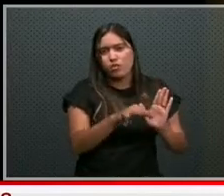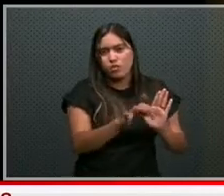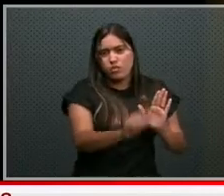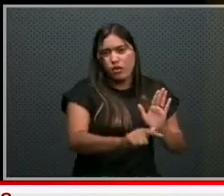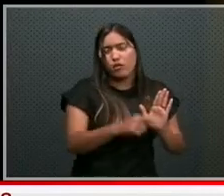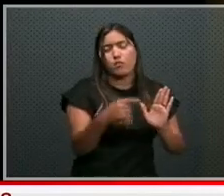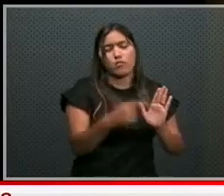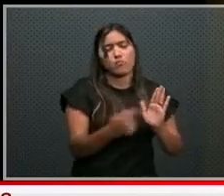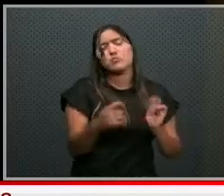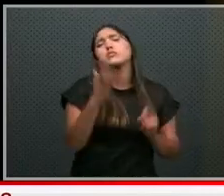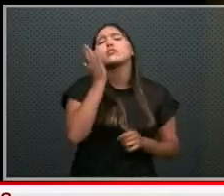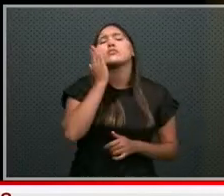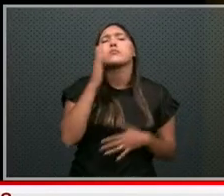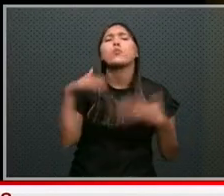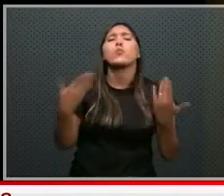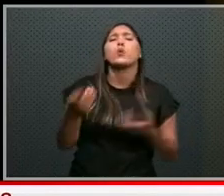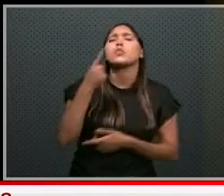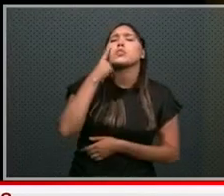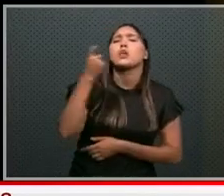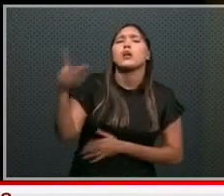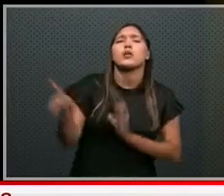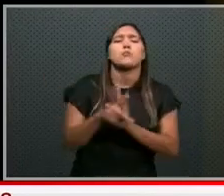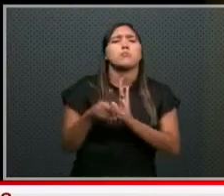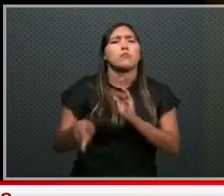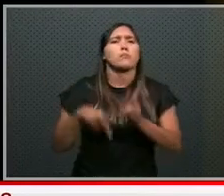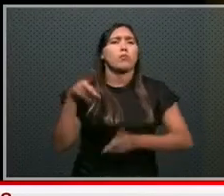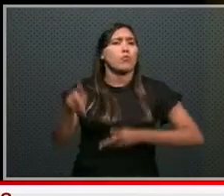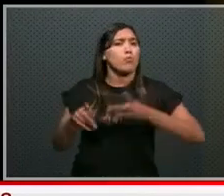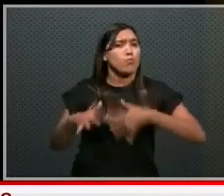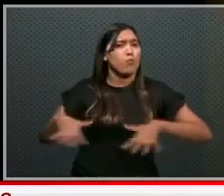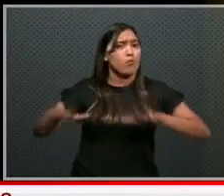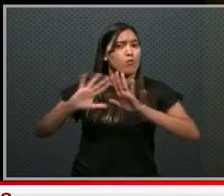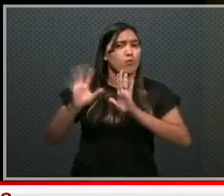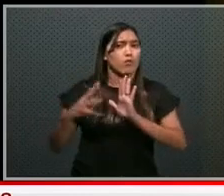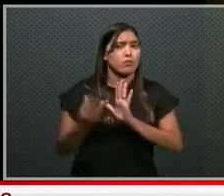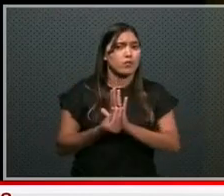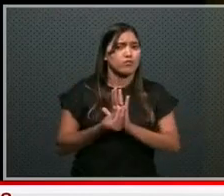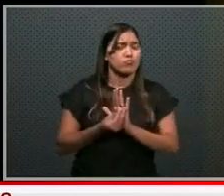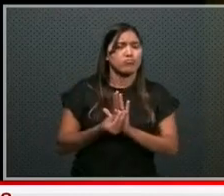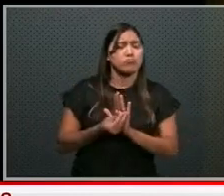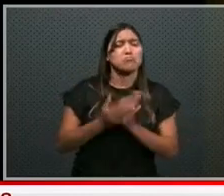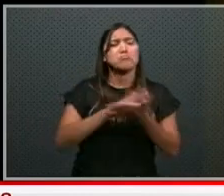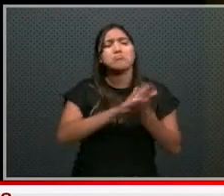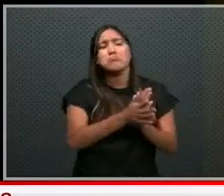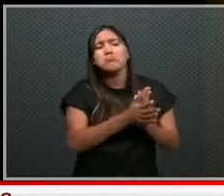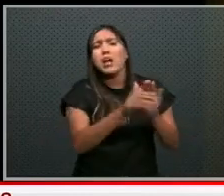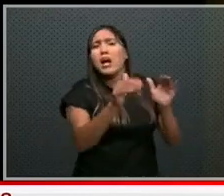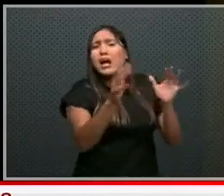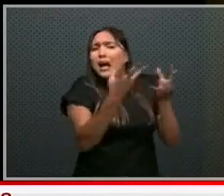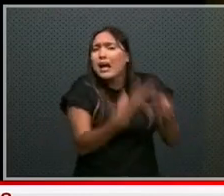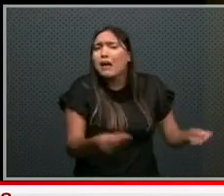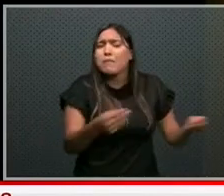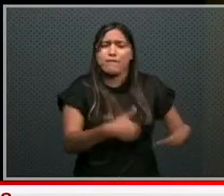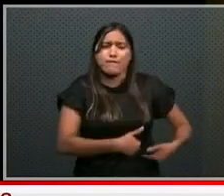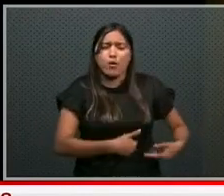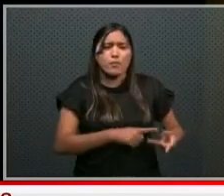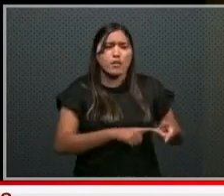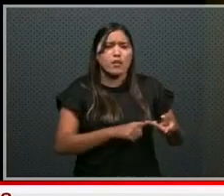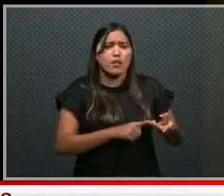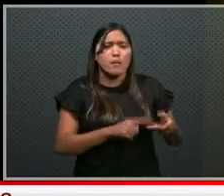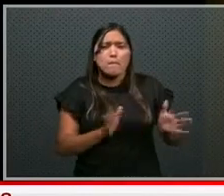dos povos da Amazônia e da defesa dos territórios para combater a fome para combater a miséria